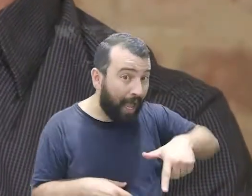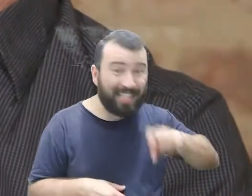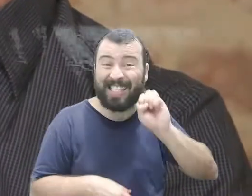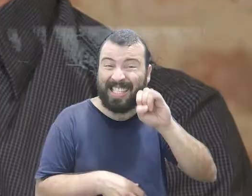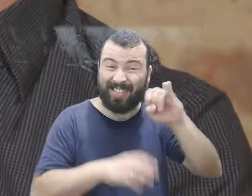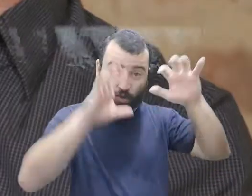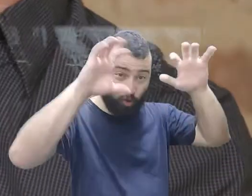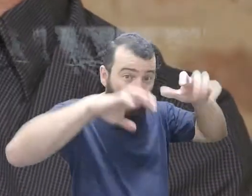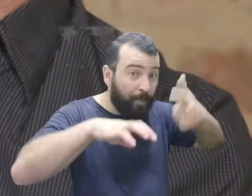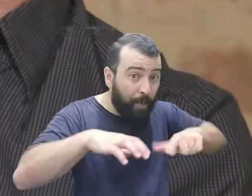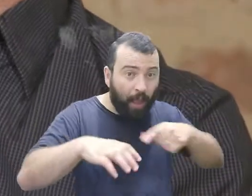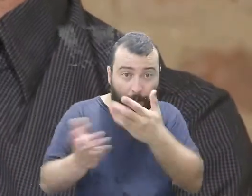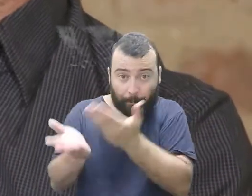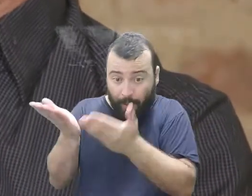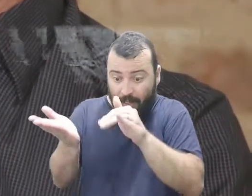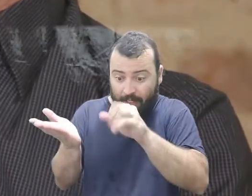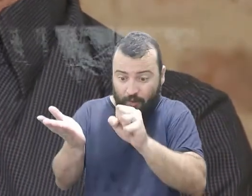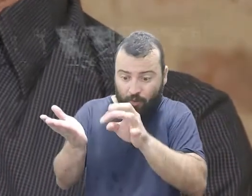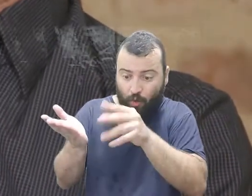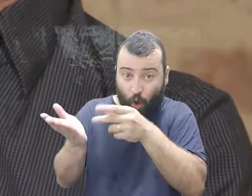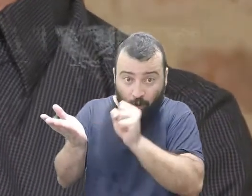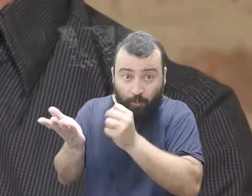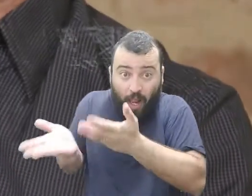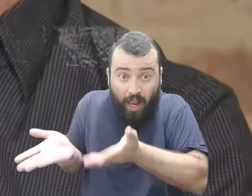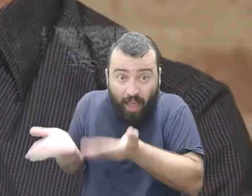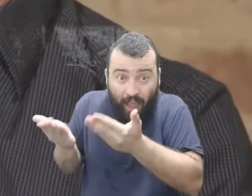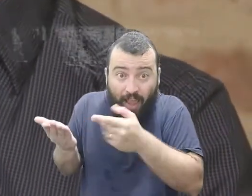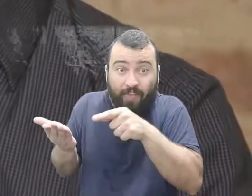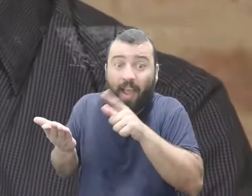Se chover mais, a proporção de isótopos